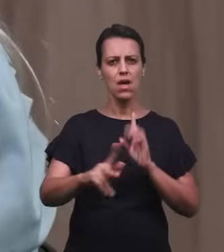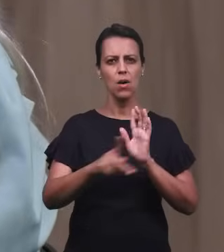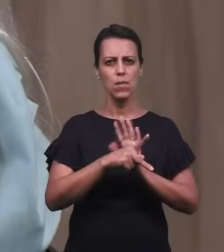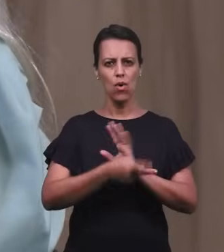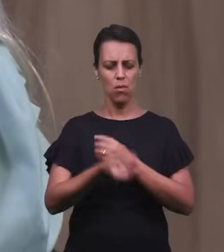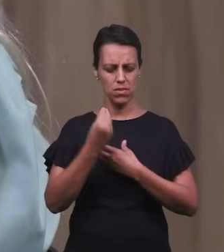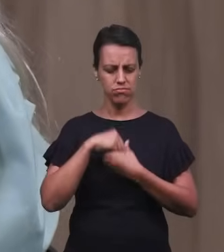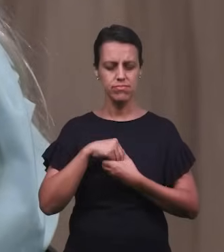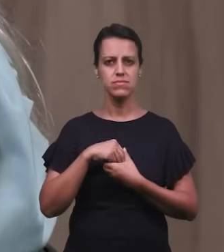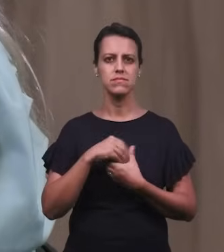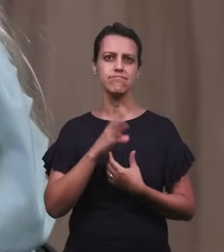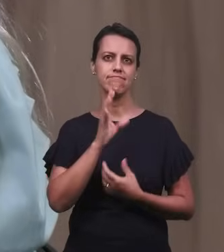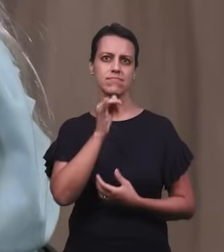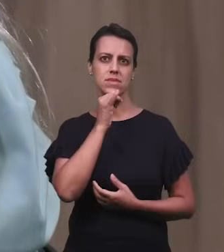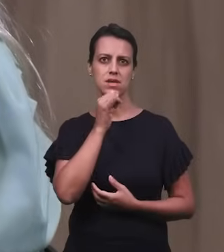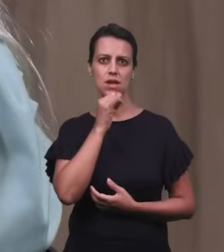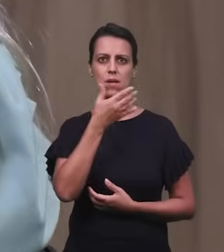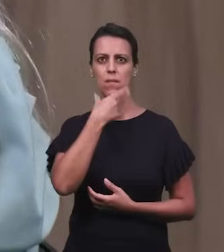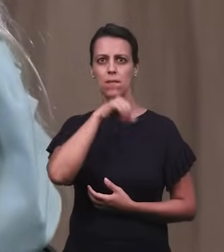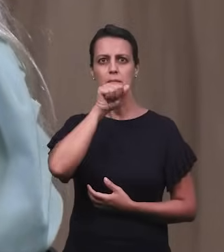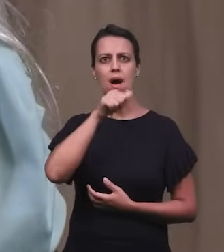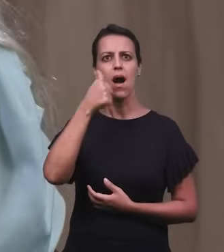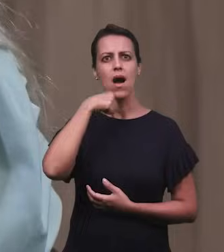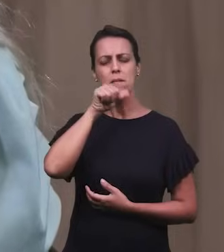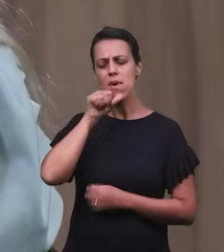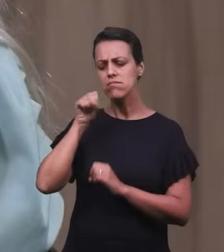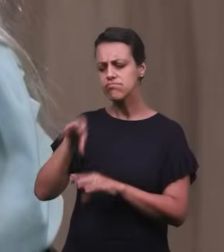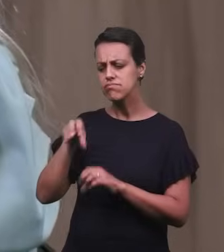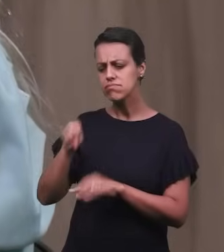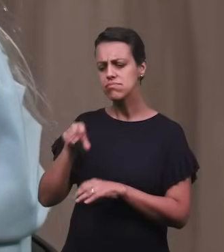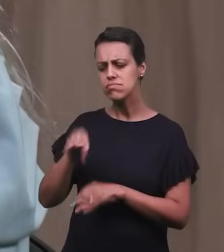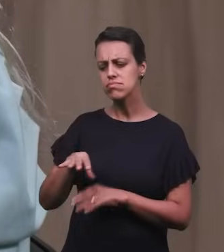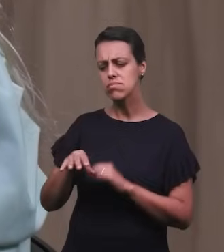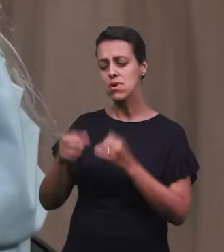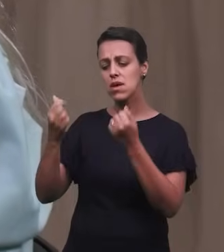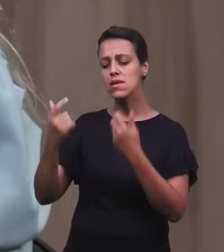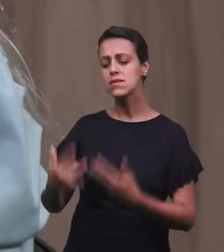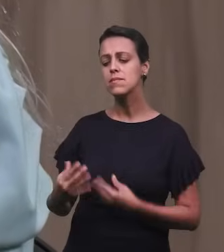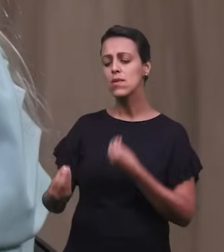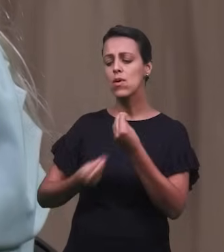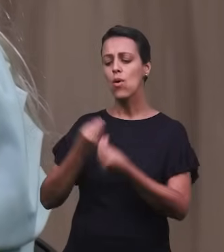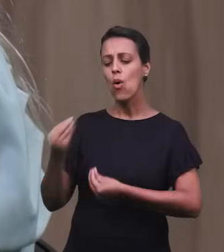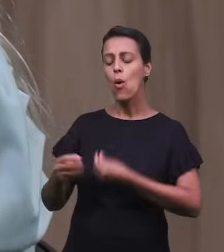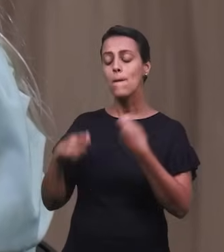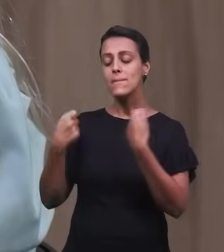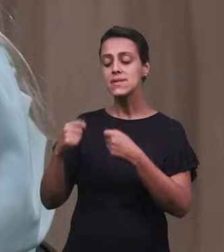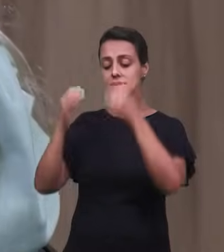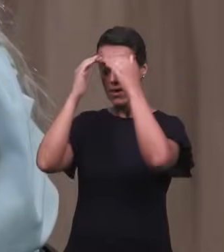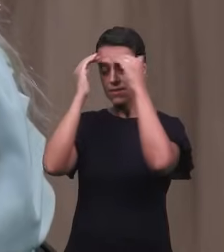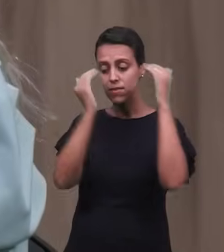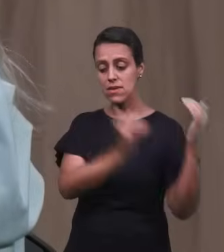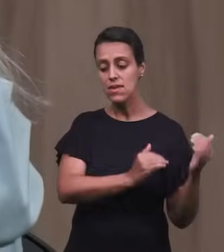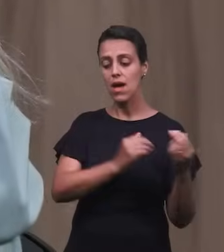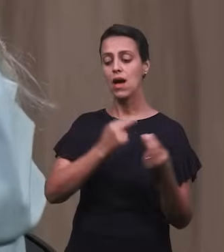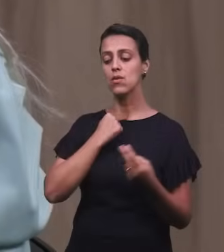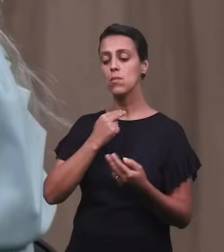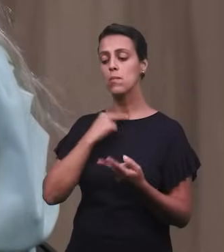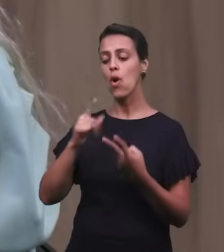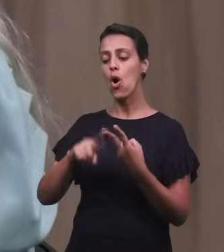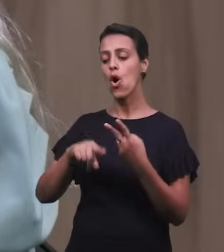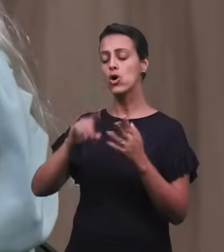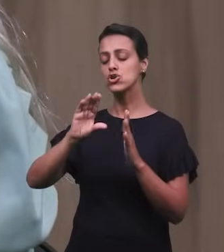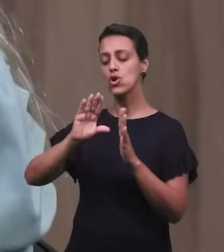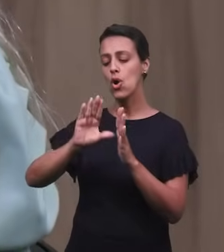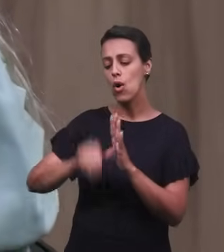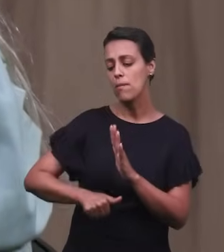Então, quando os pais educam seus filhos e falam sobre respeitar o próximo, sobre não roubar,